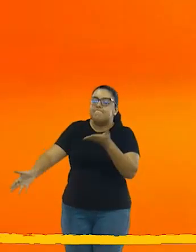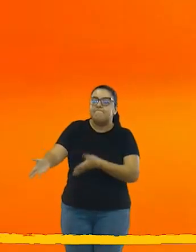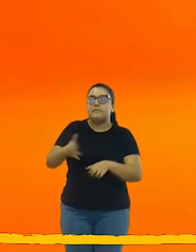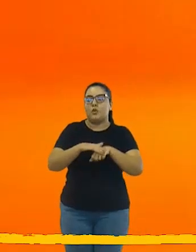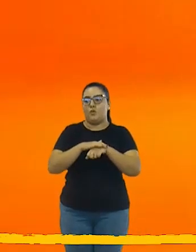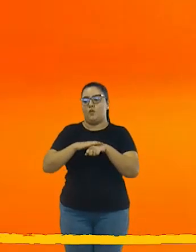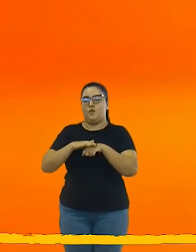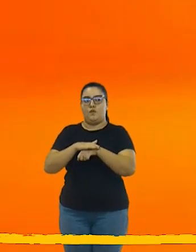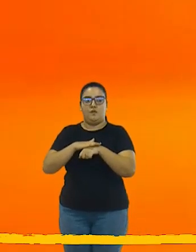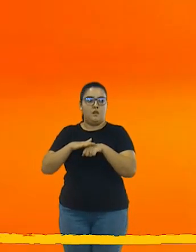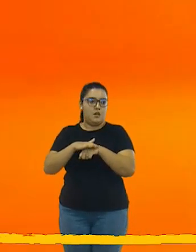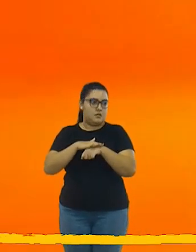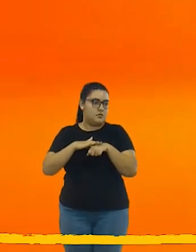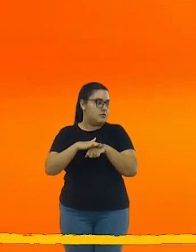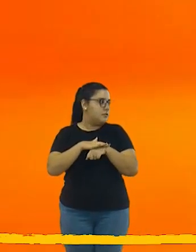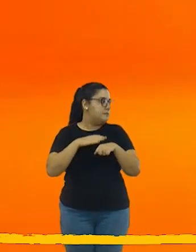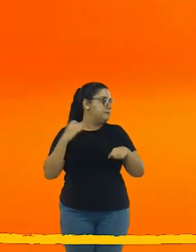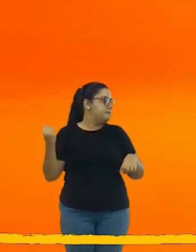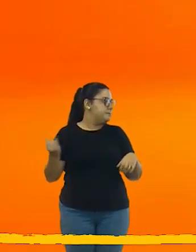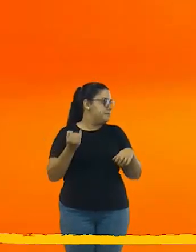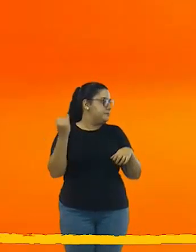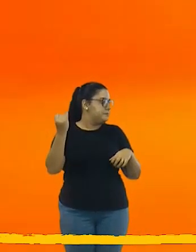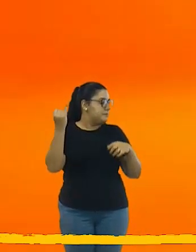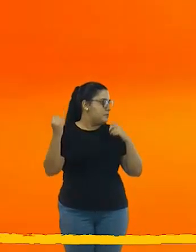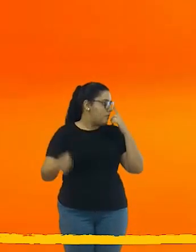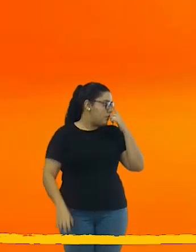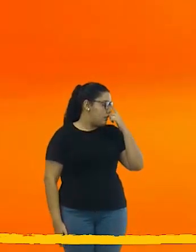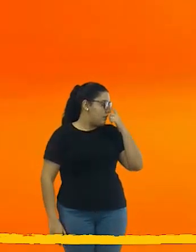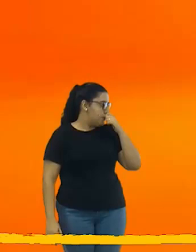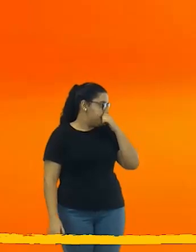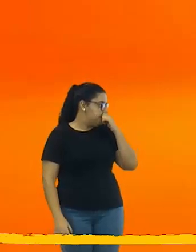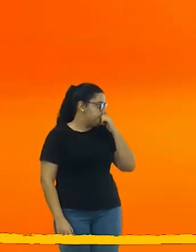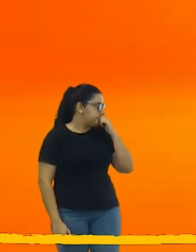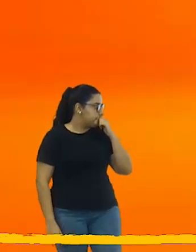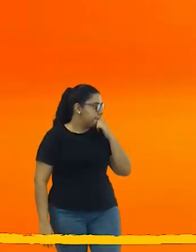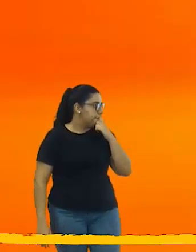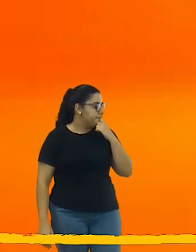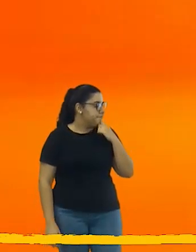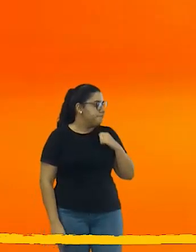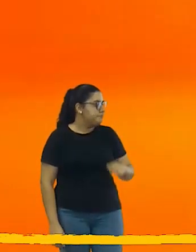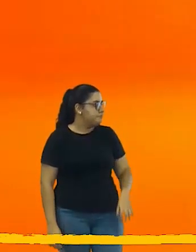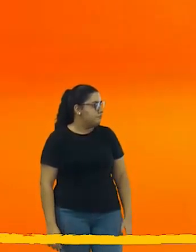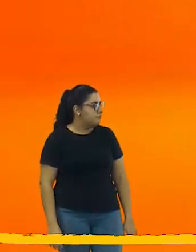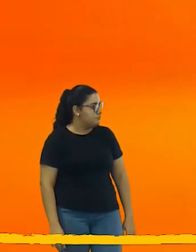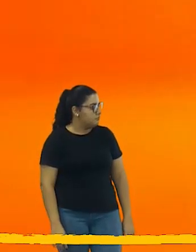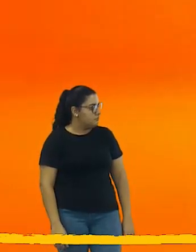assim, de enorme relevância, de enorme importância. Pois não, meu anjo?